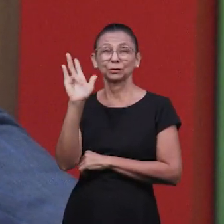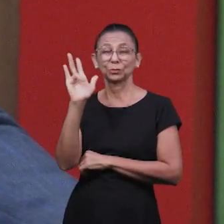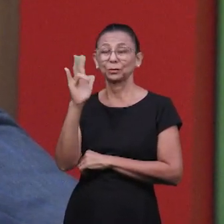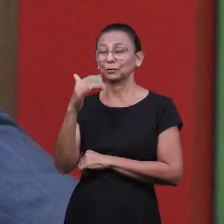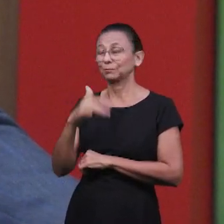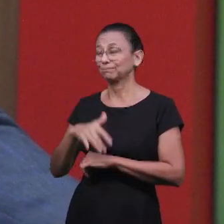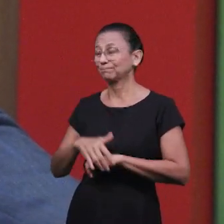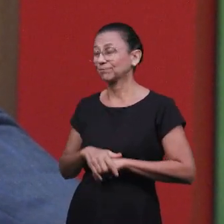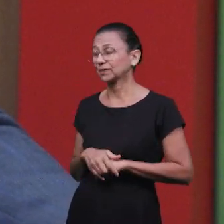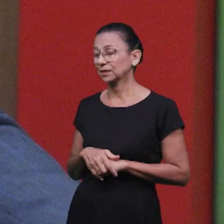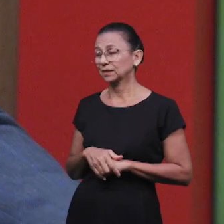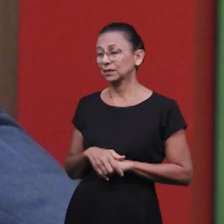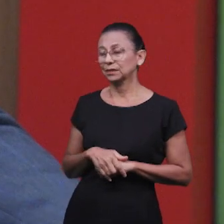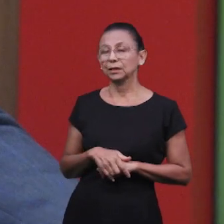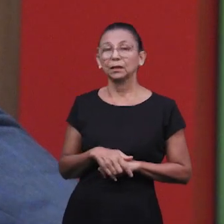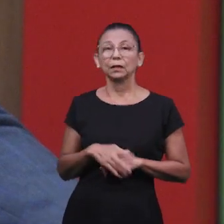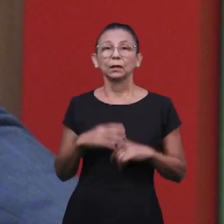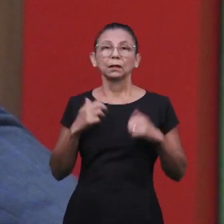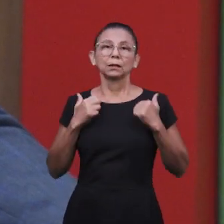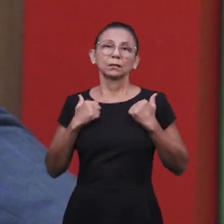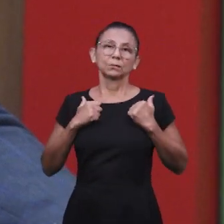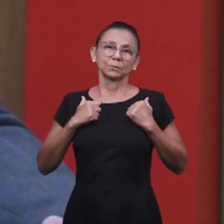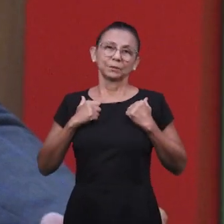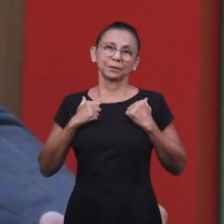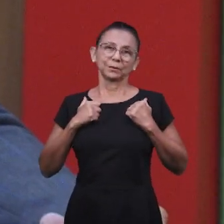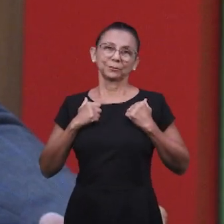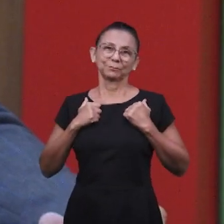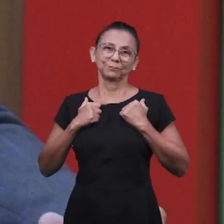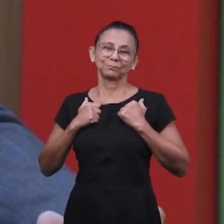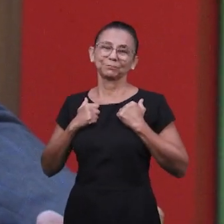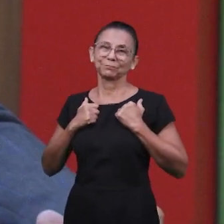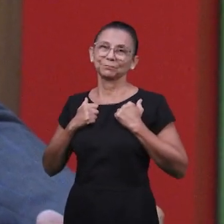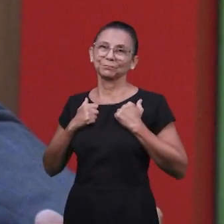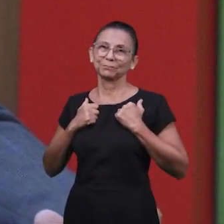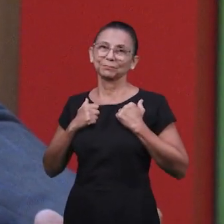então, vamos dizer, se acomodaram,